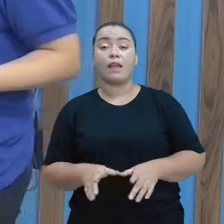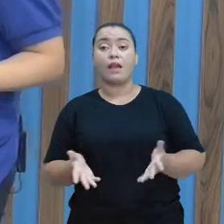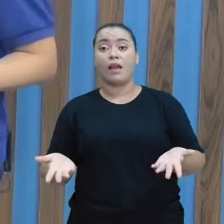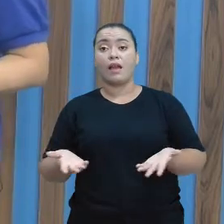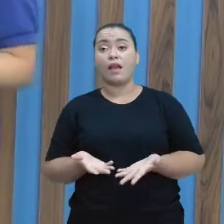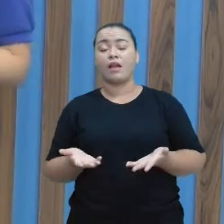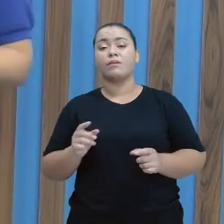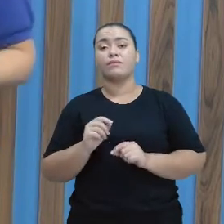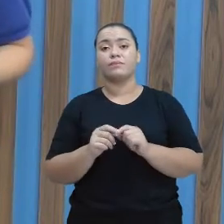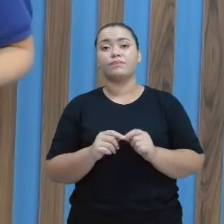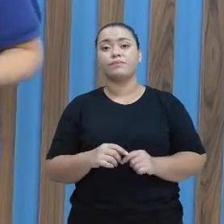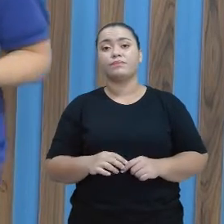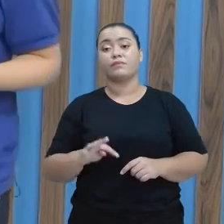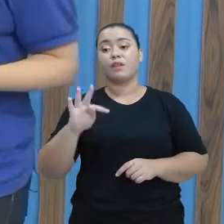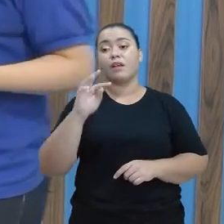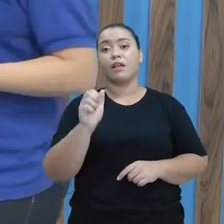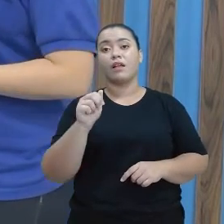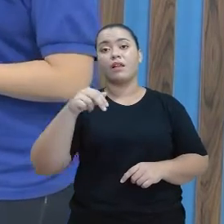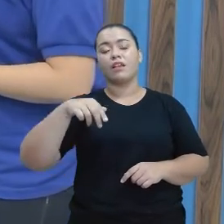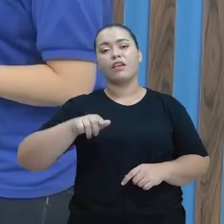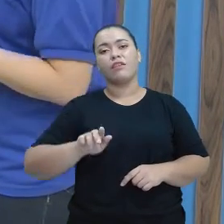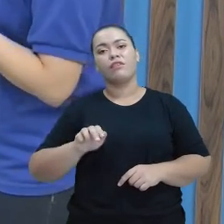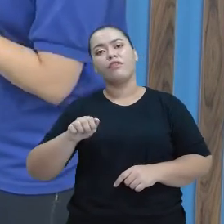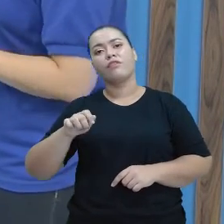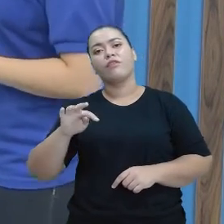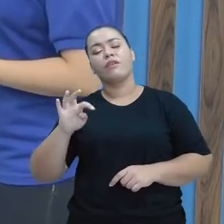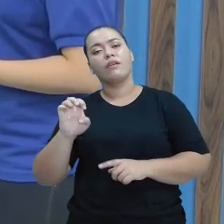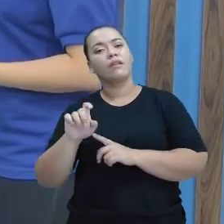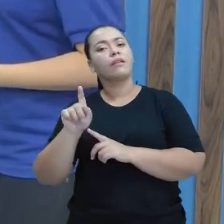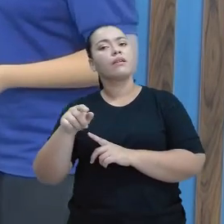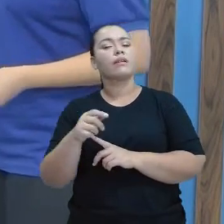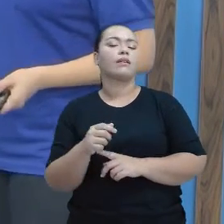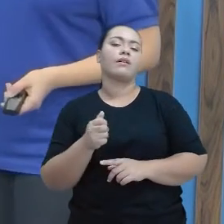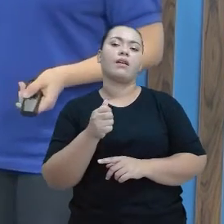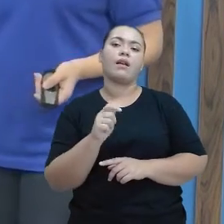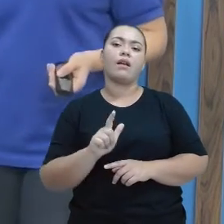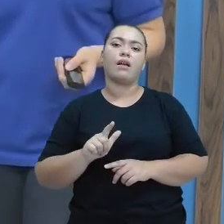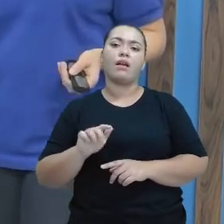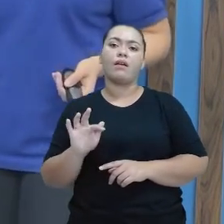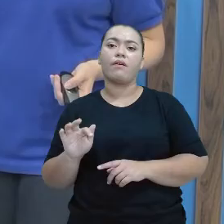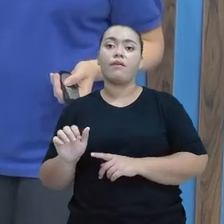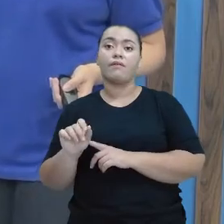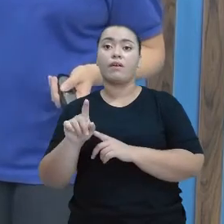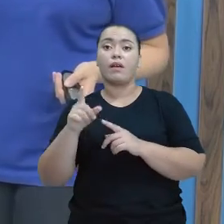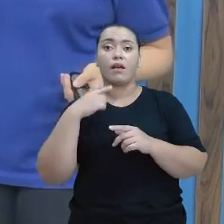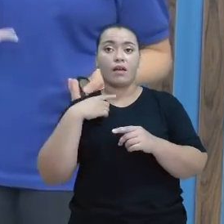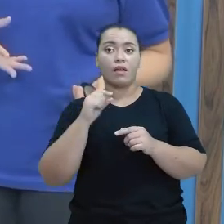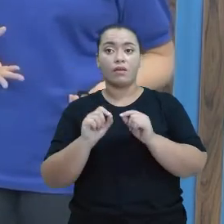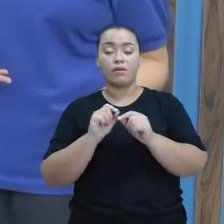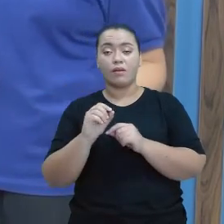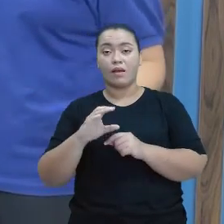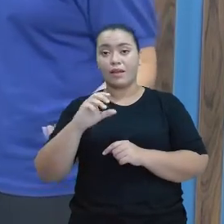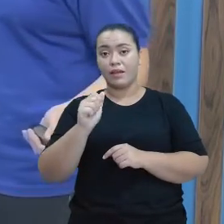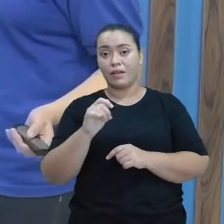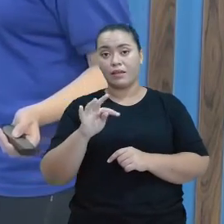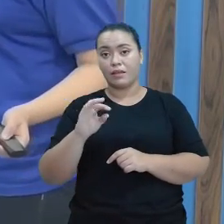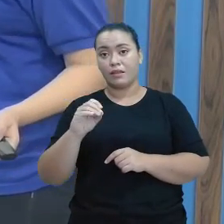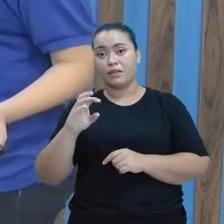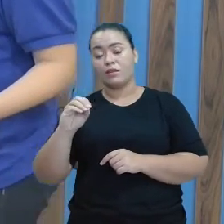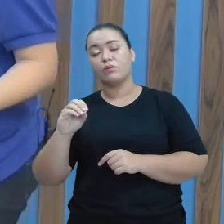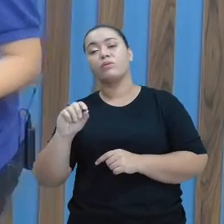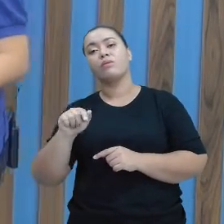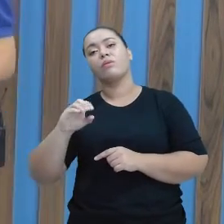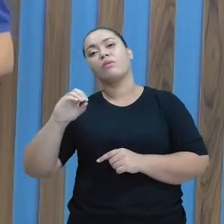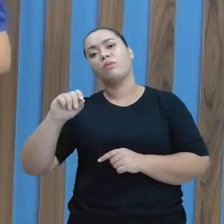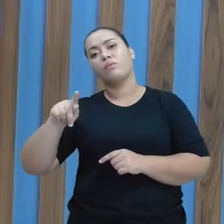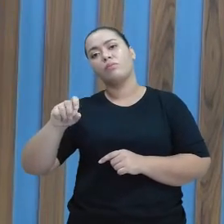gente vai ter a tangente de alfa, né? E no caso da tangente de alfa, a gente vai pegar o cateto oposto sobre o cateto adjacente,